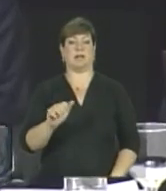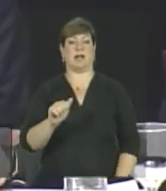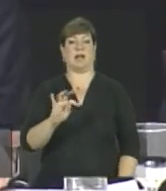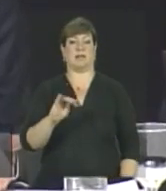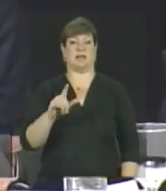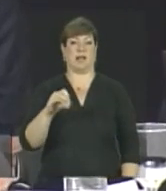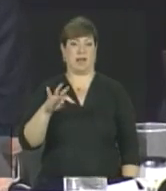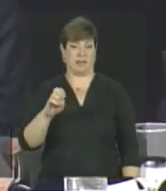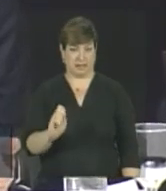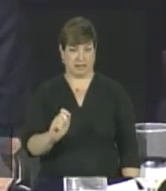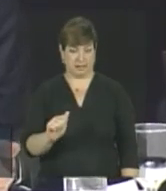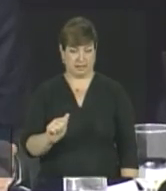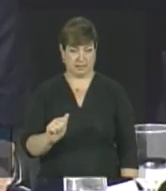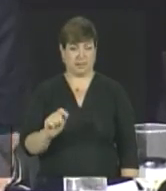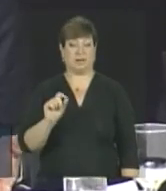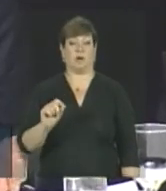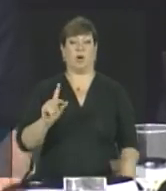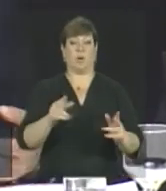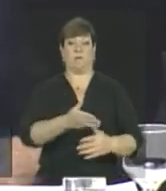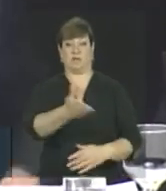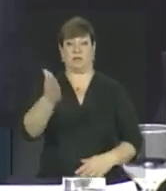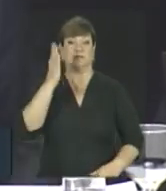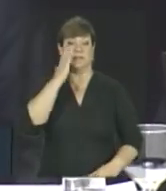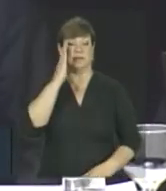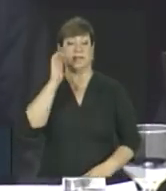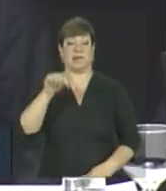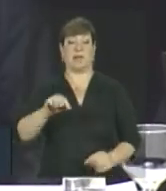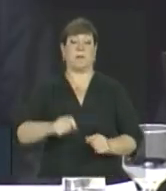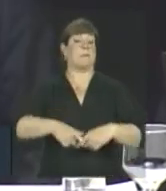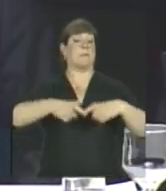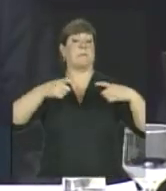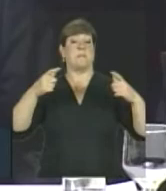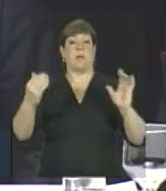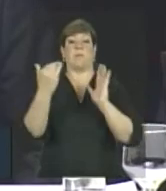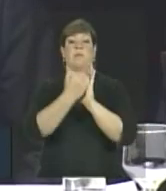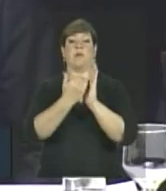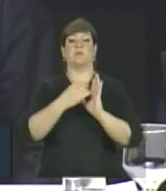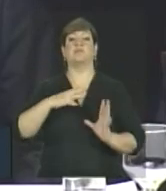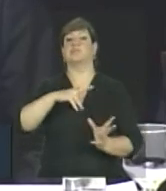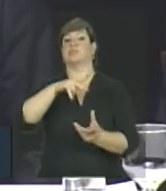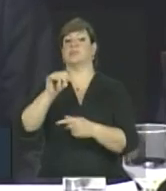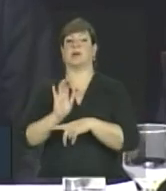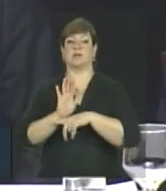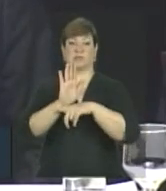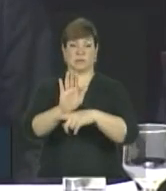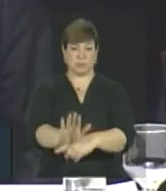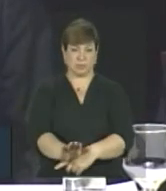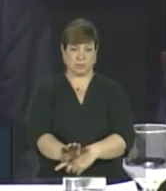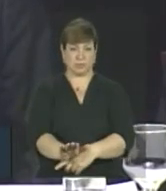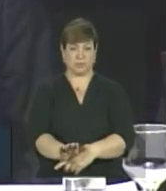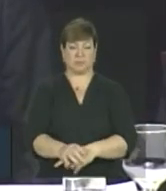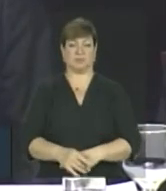as senhoras e senhores sabem, é o maior programa do mundo de apoio